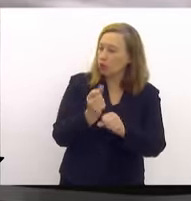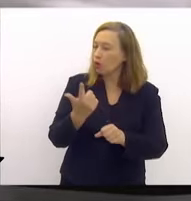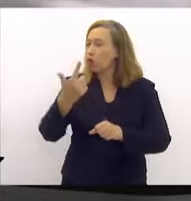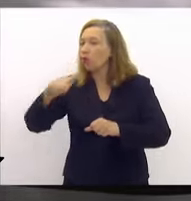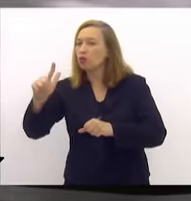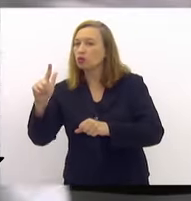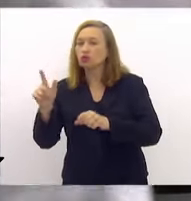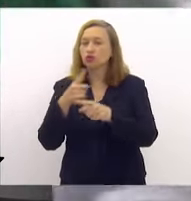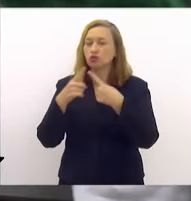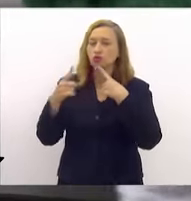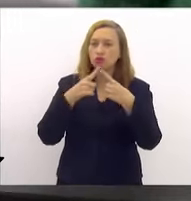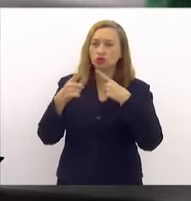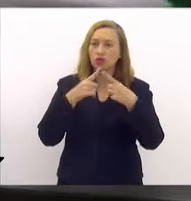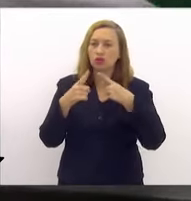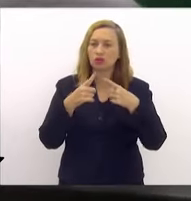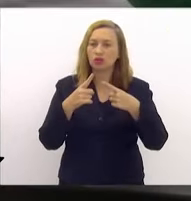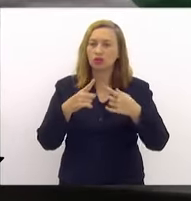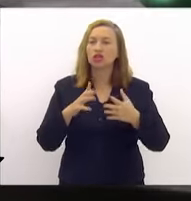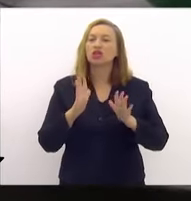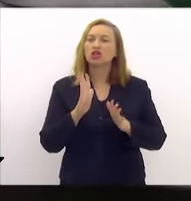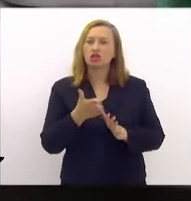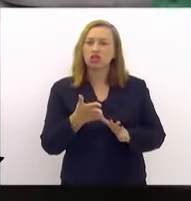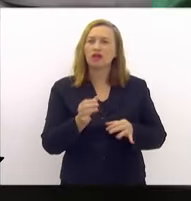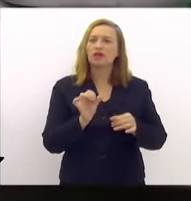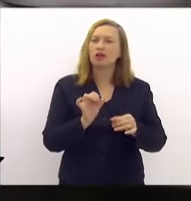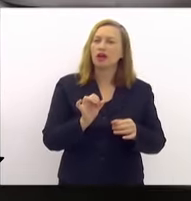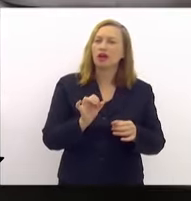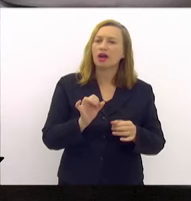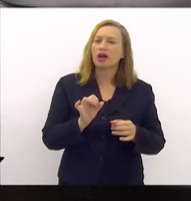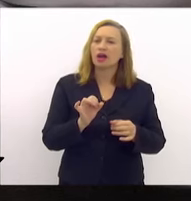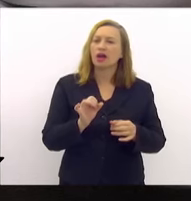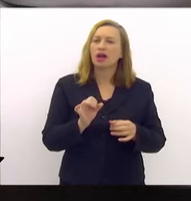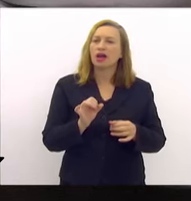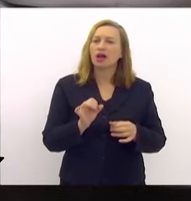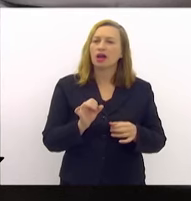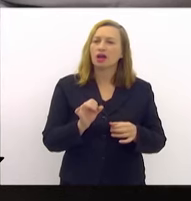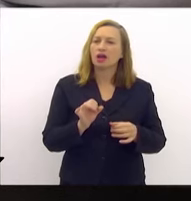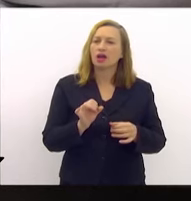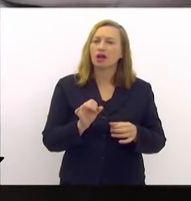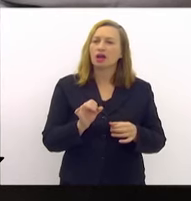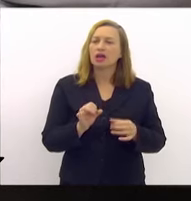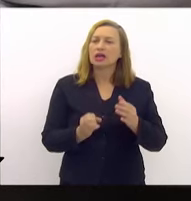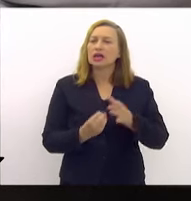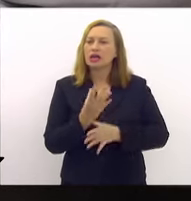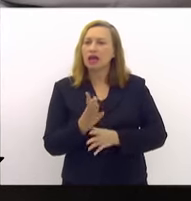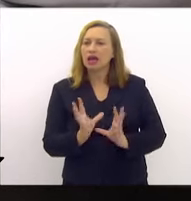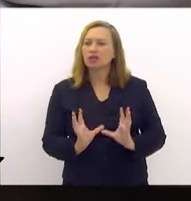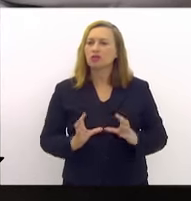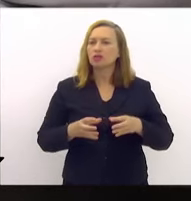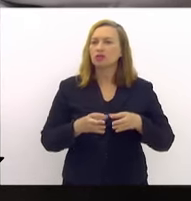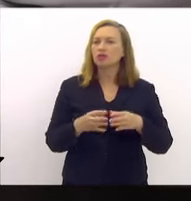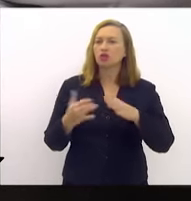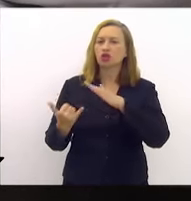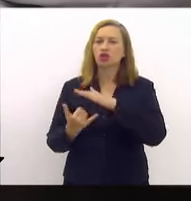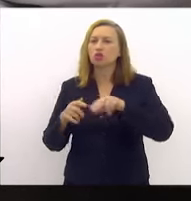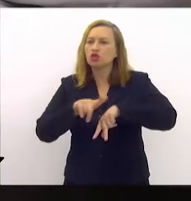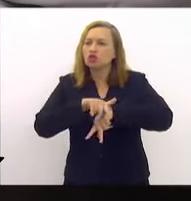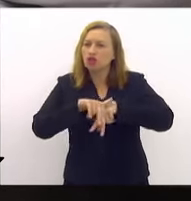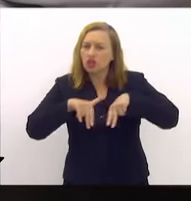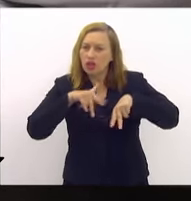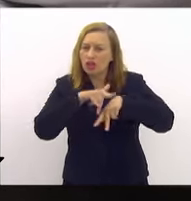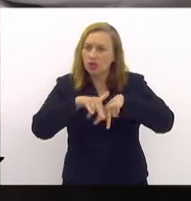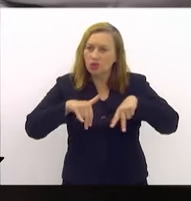que tem muito feito pelas políticas, pelos estudos de gênero, que